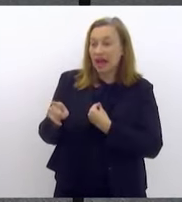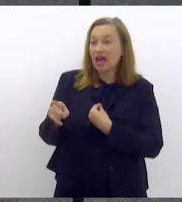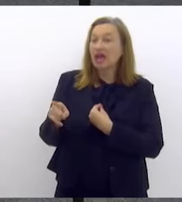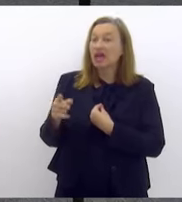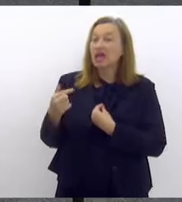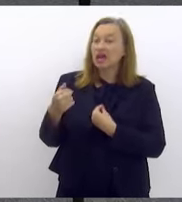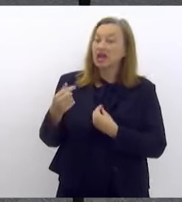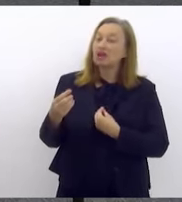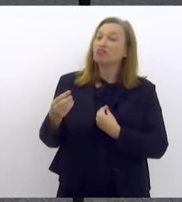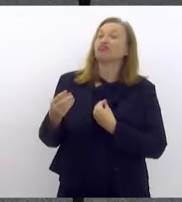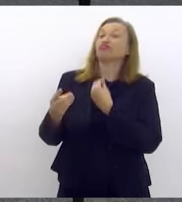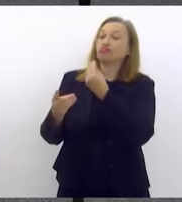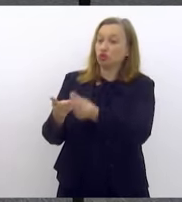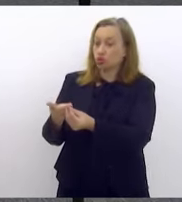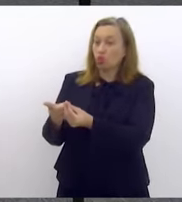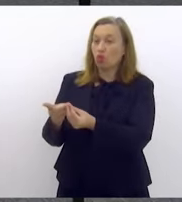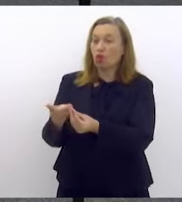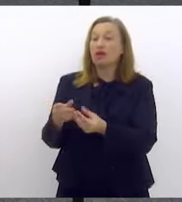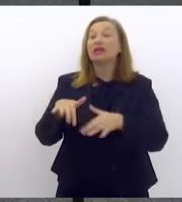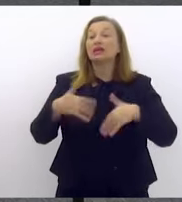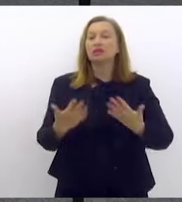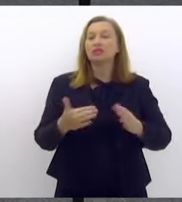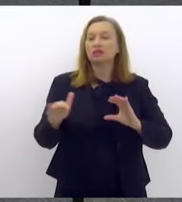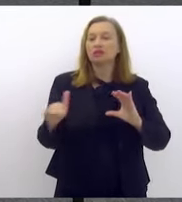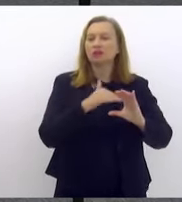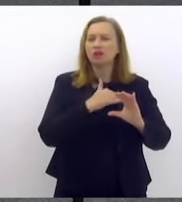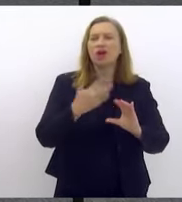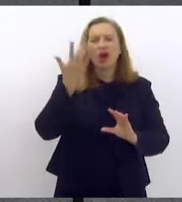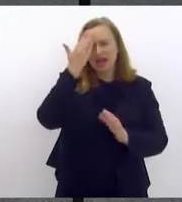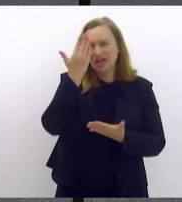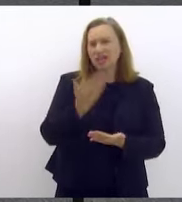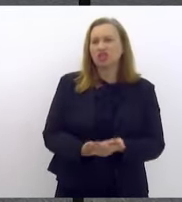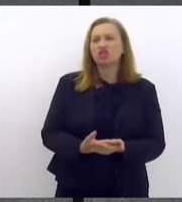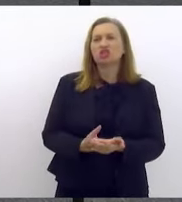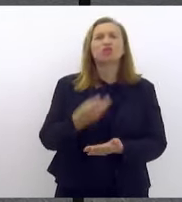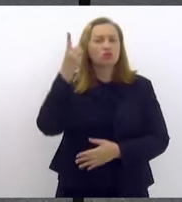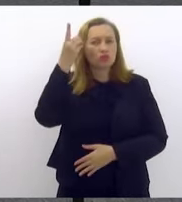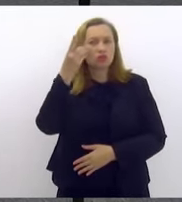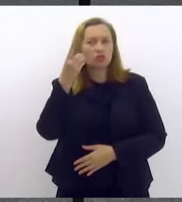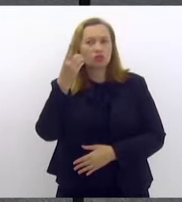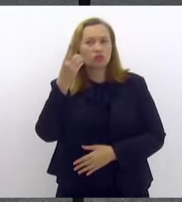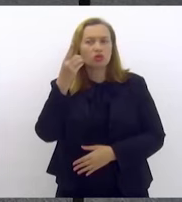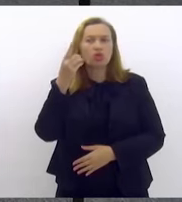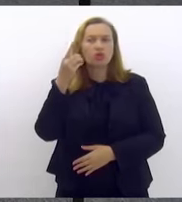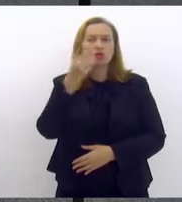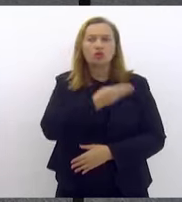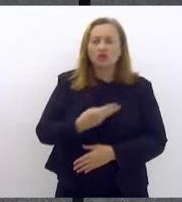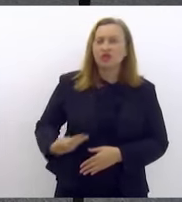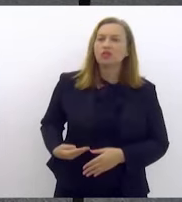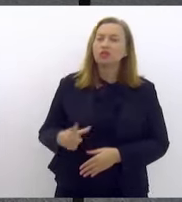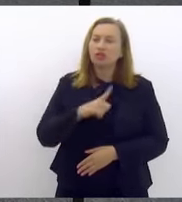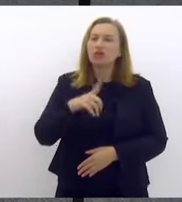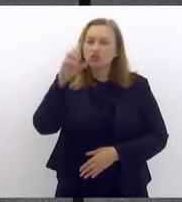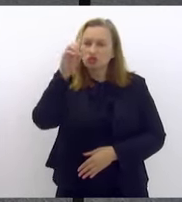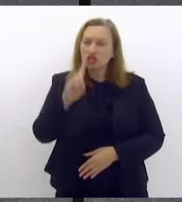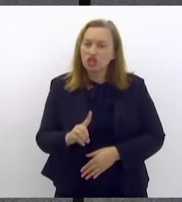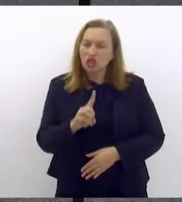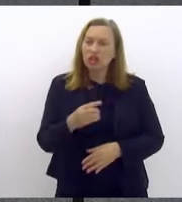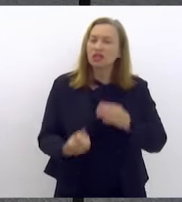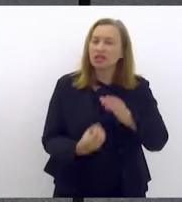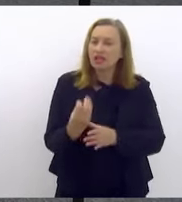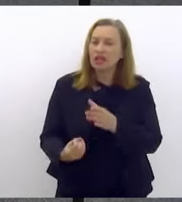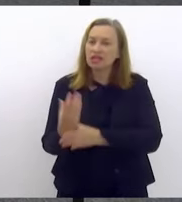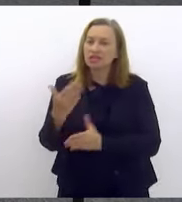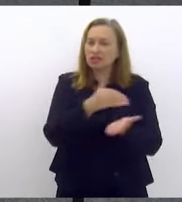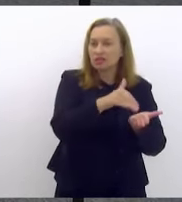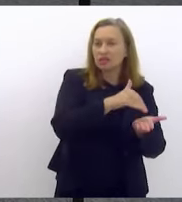tempo, mandando a mensagem, acredito que, no mérito, o governador tem o direito da criação das secretarias. E a maioria das secretarias